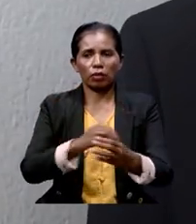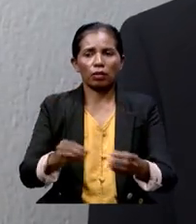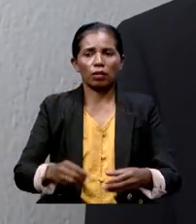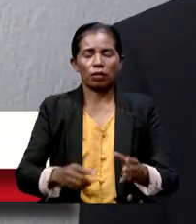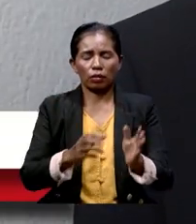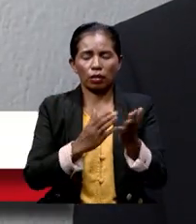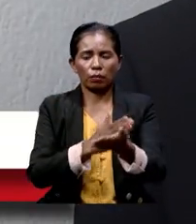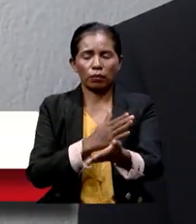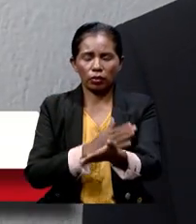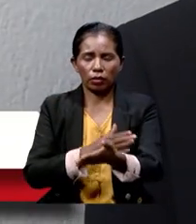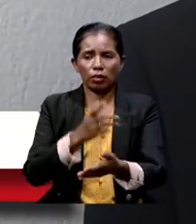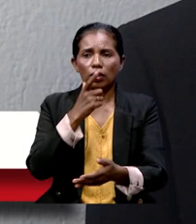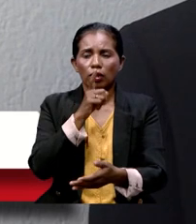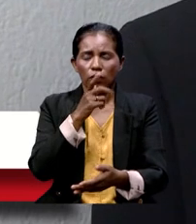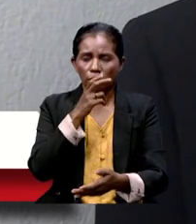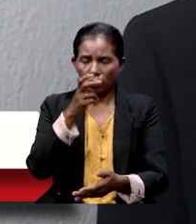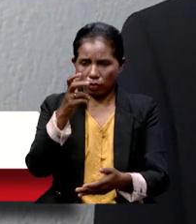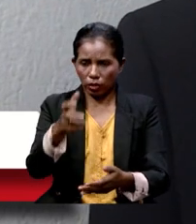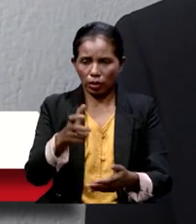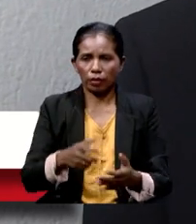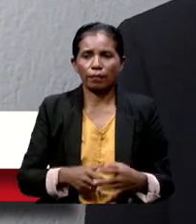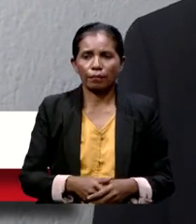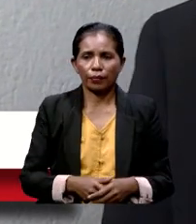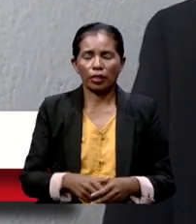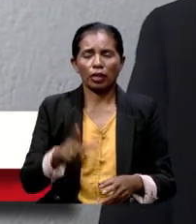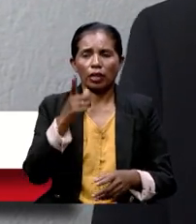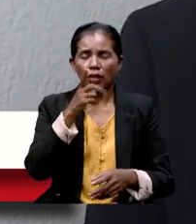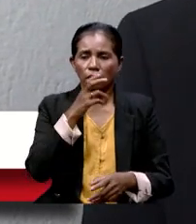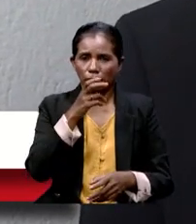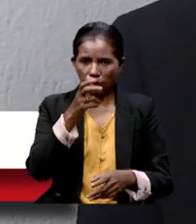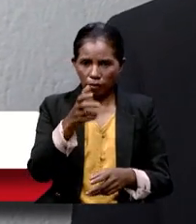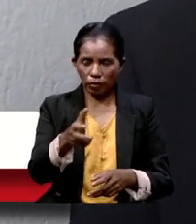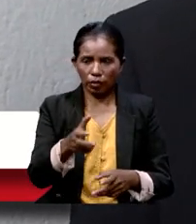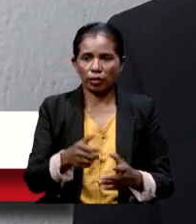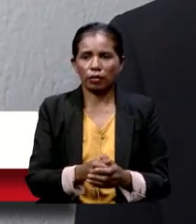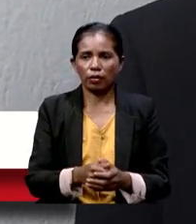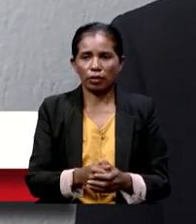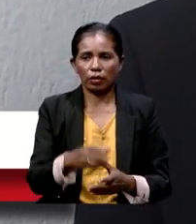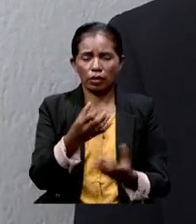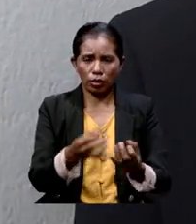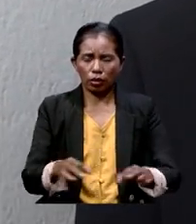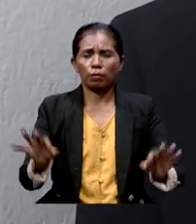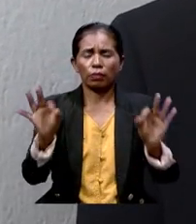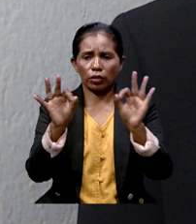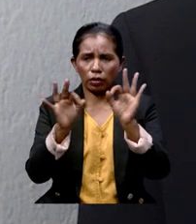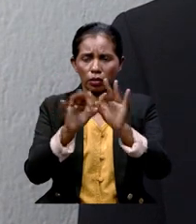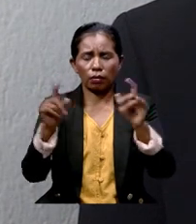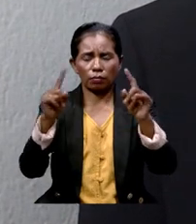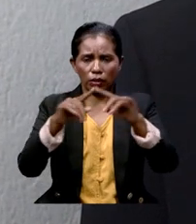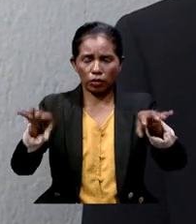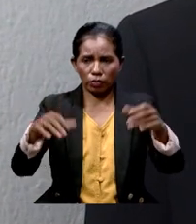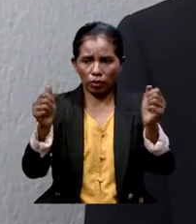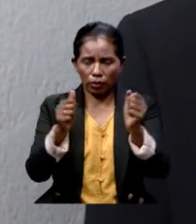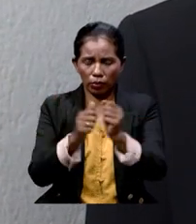língua portuguesa no mundo inteiro. A língua portuguesa é uma prioridade para a cooperação